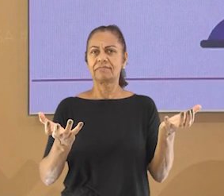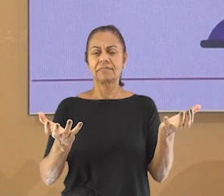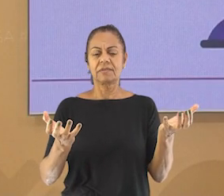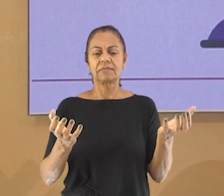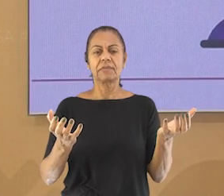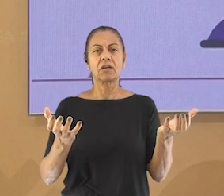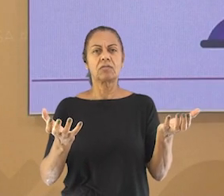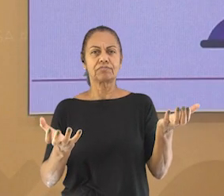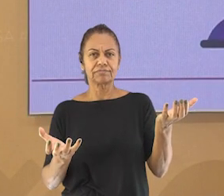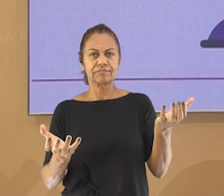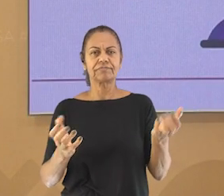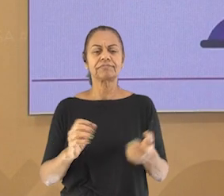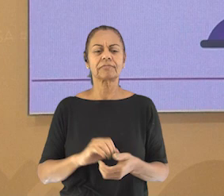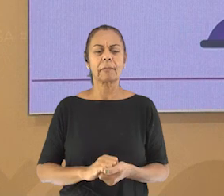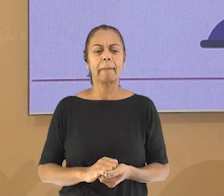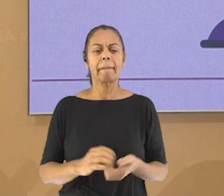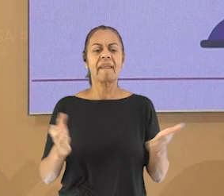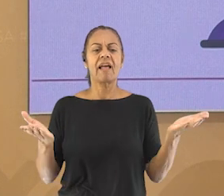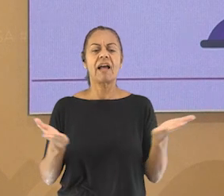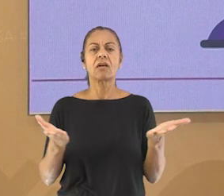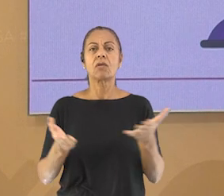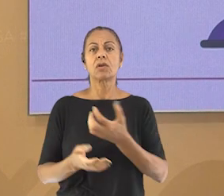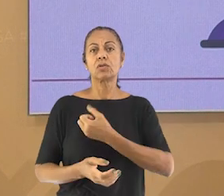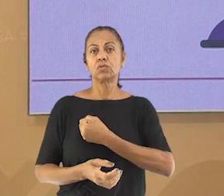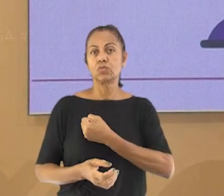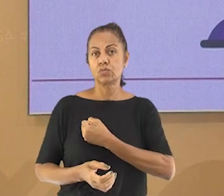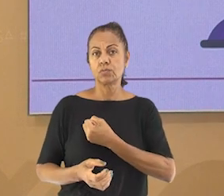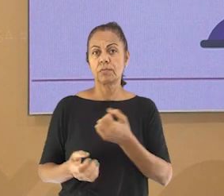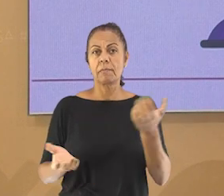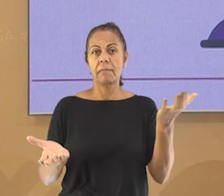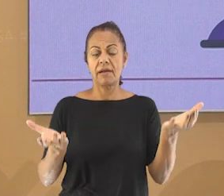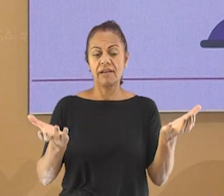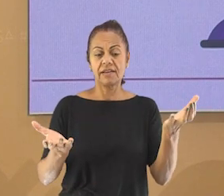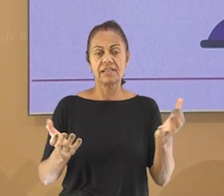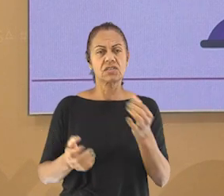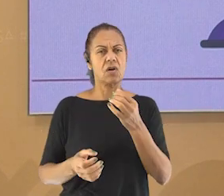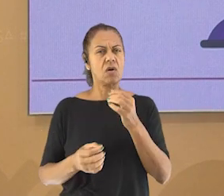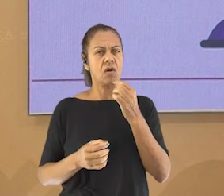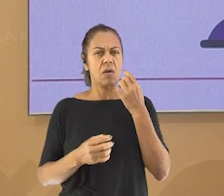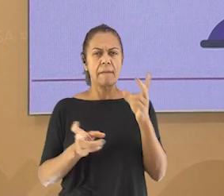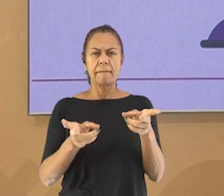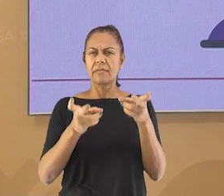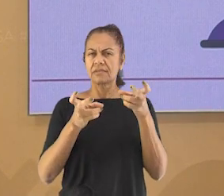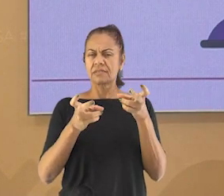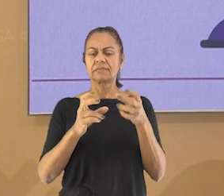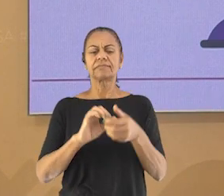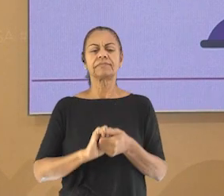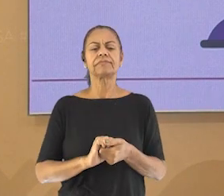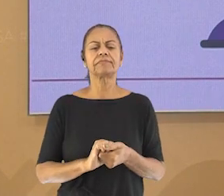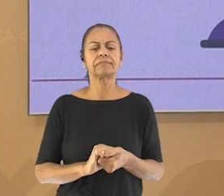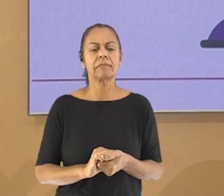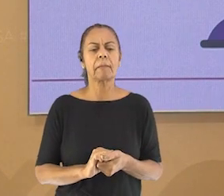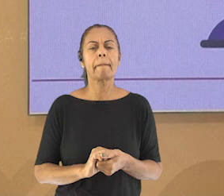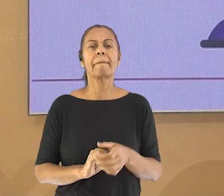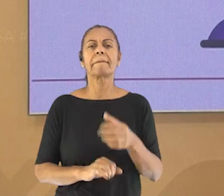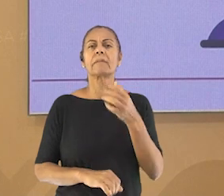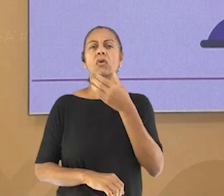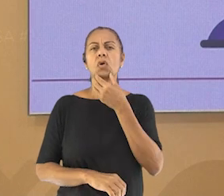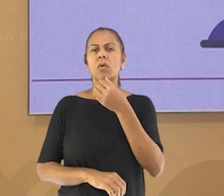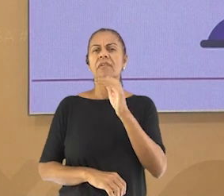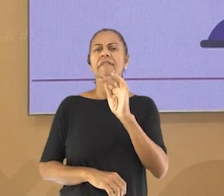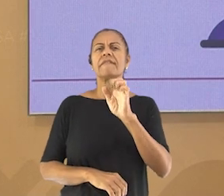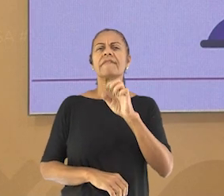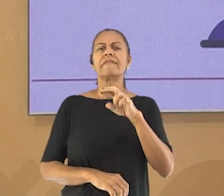fazer um exercício prático colocando números e a balança. Veja a seguinte situação. Fernando, ele